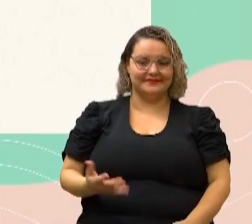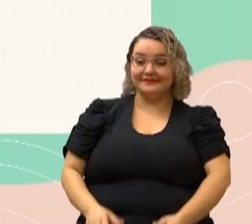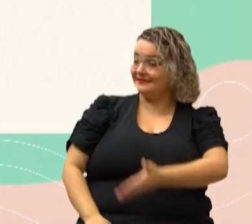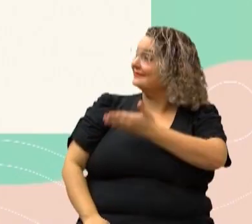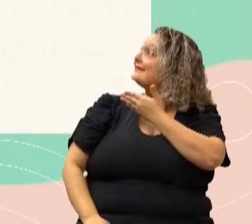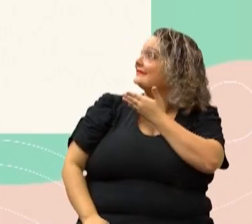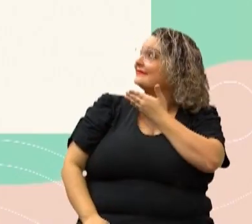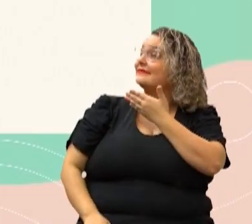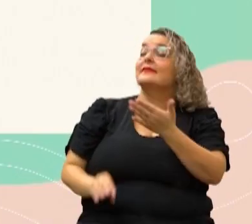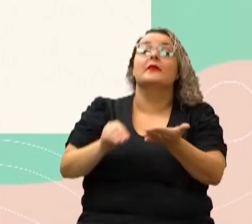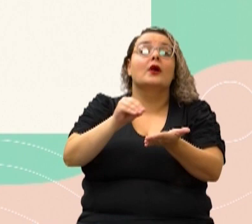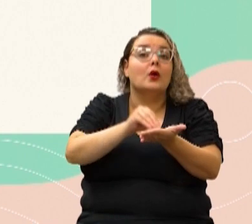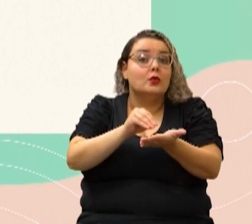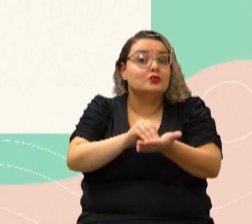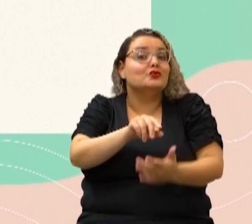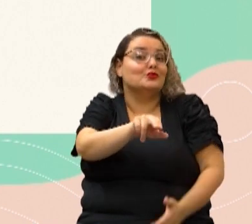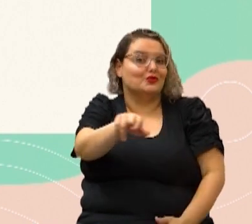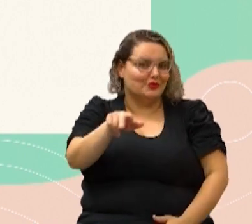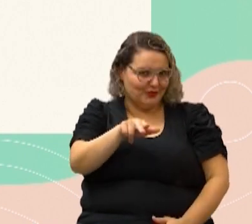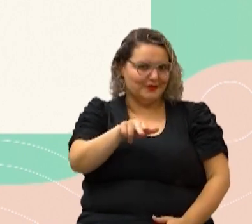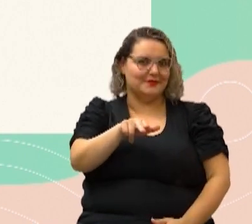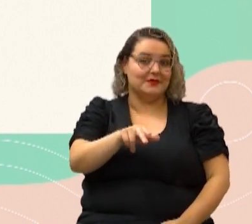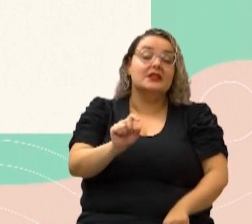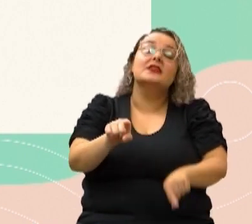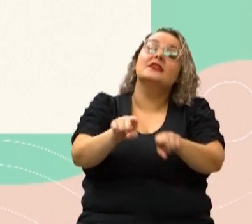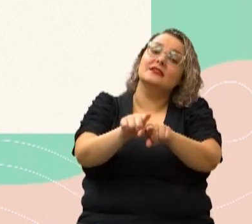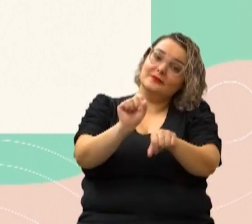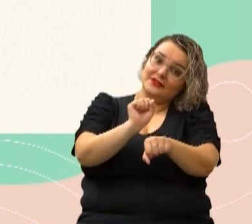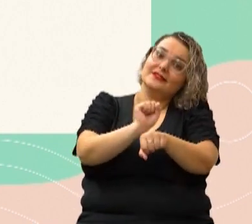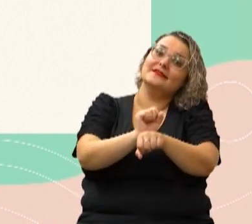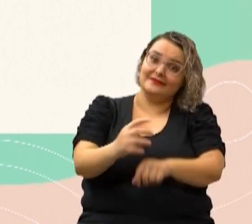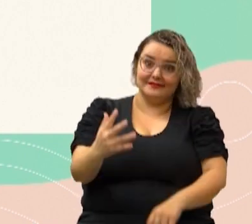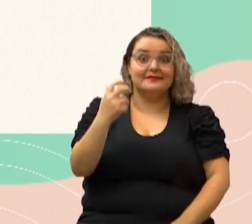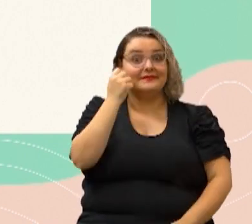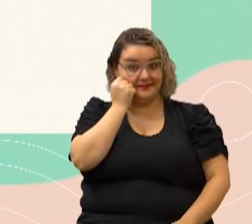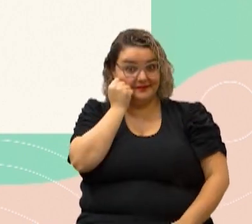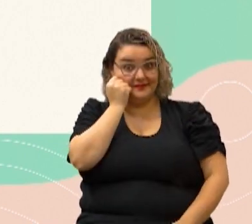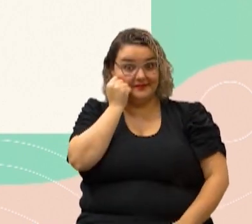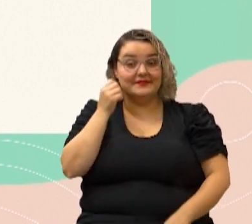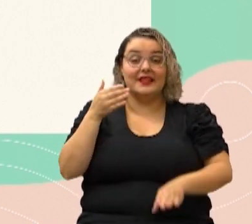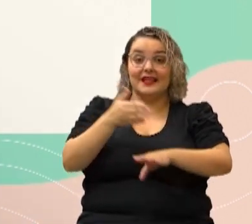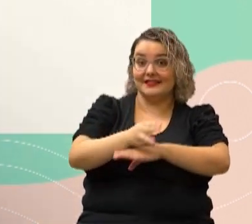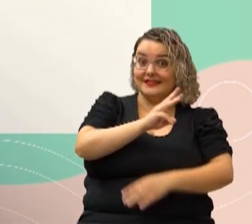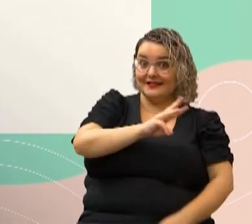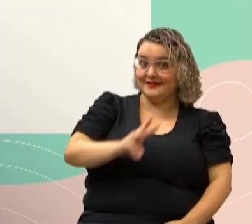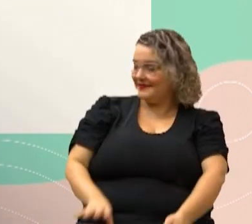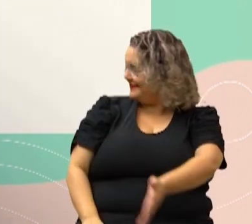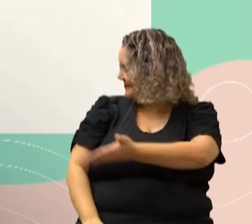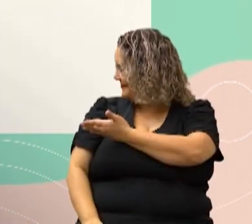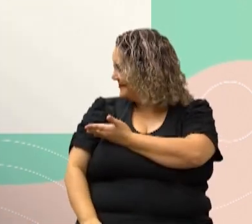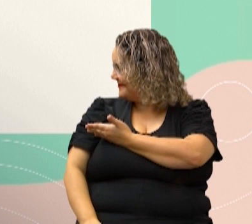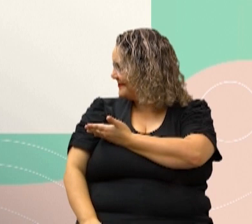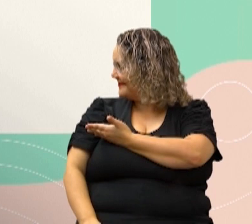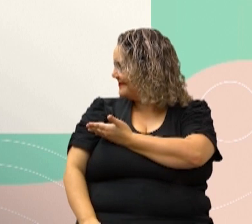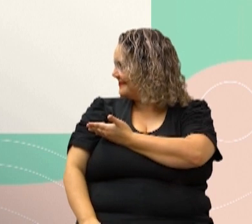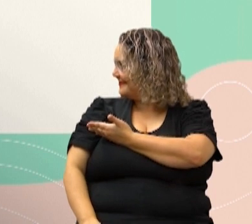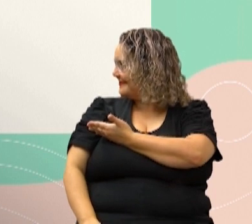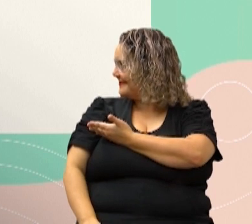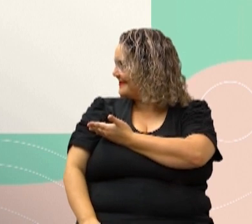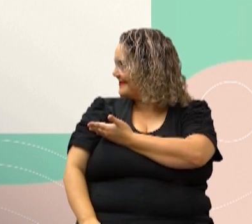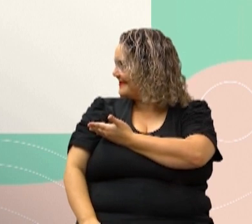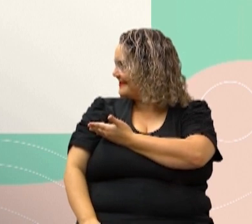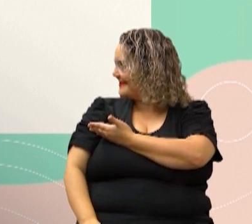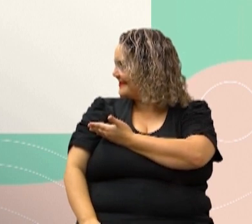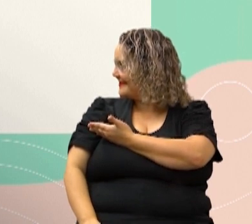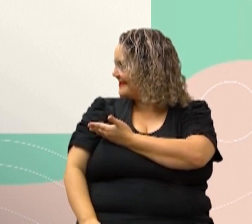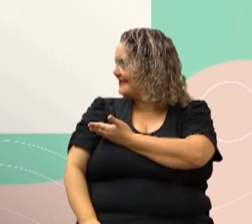adotado. Luca é o último dos irmãos e também aguarda ser adotado. Acesse o site Associação Amigos dos Animais